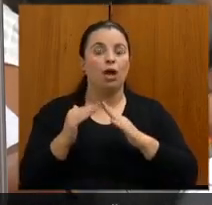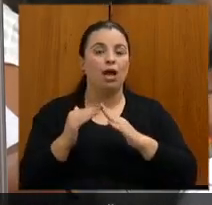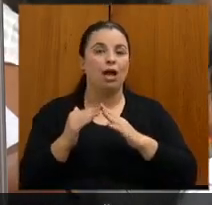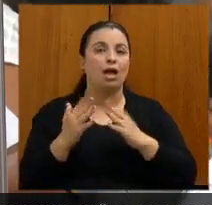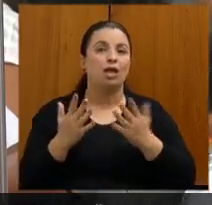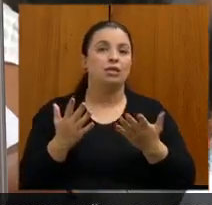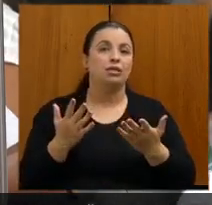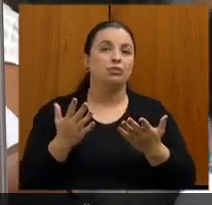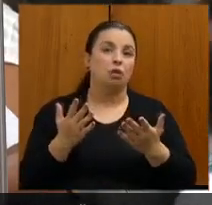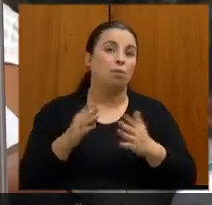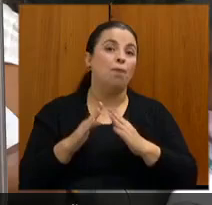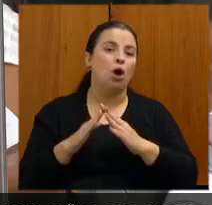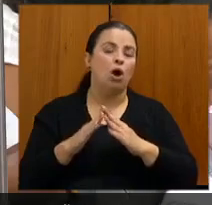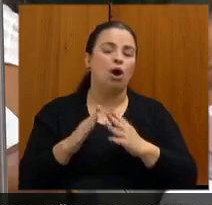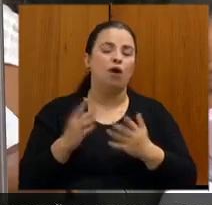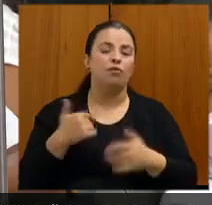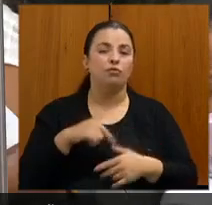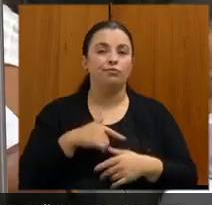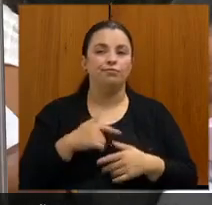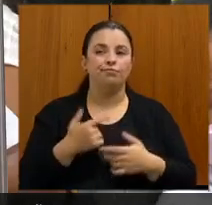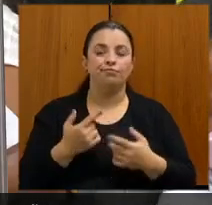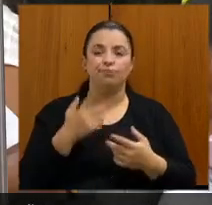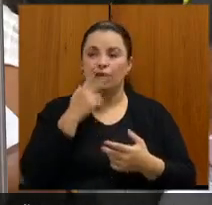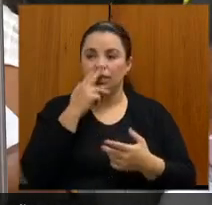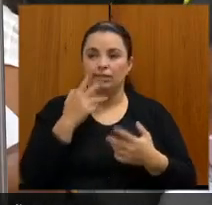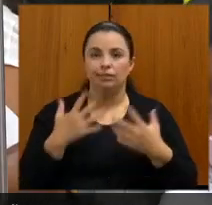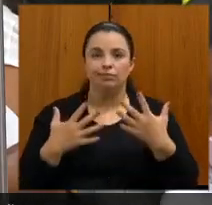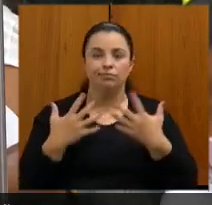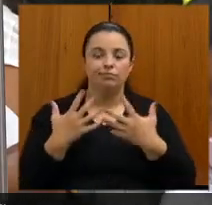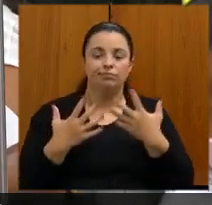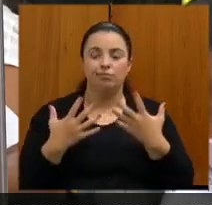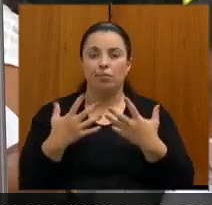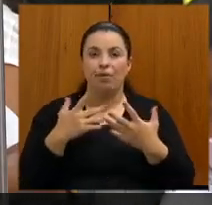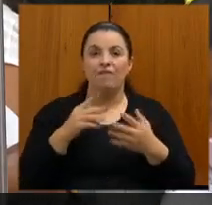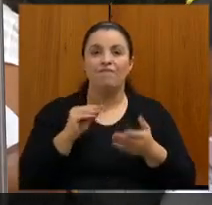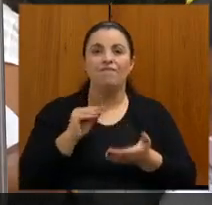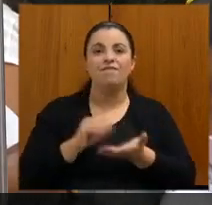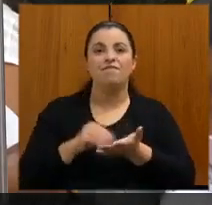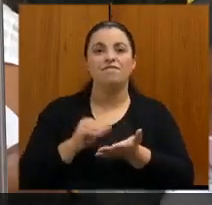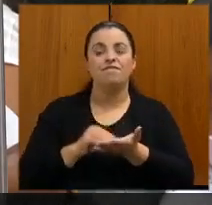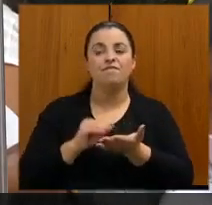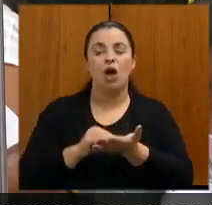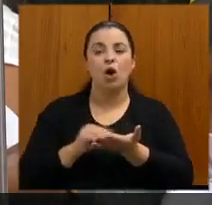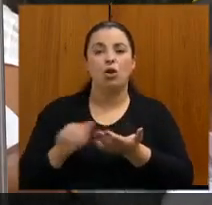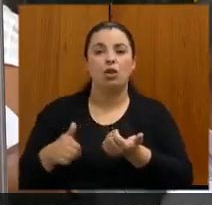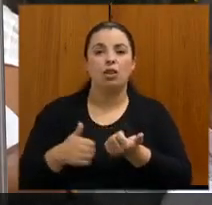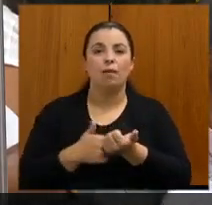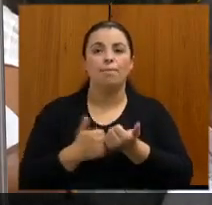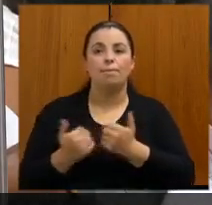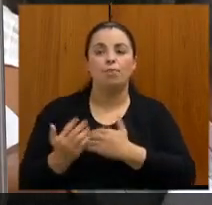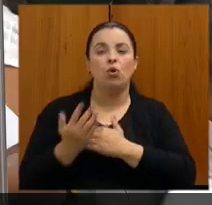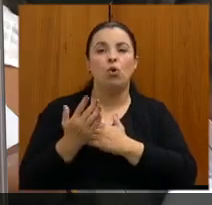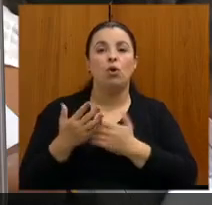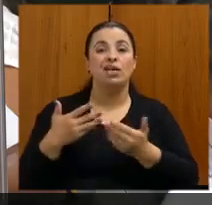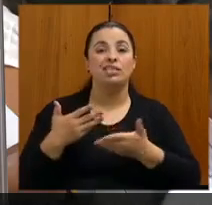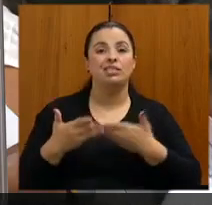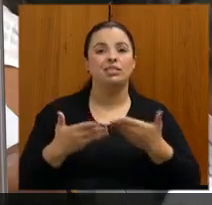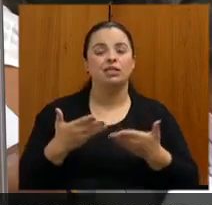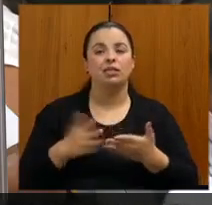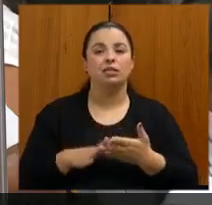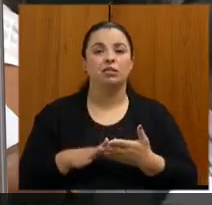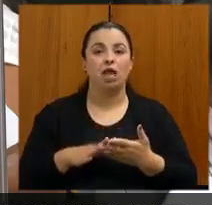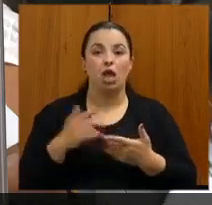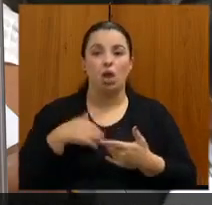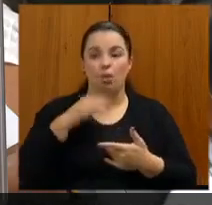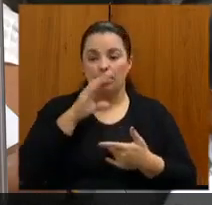a a gente fica muito eu me sinto muito diz assistida nesse sentido enquanto pessoa né enquanto